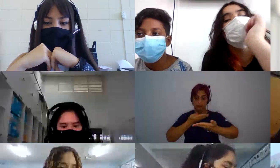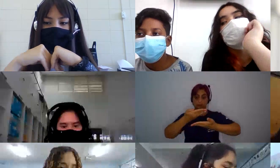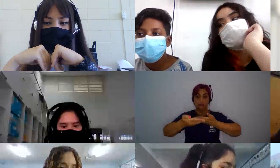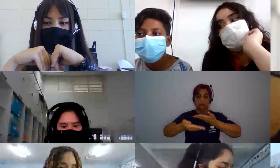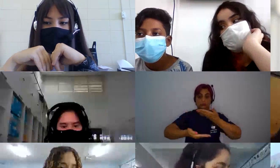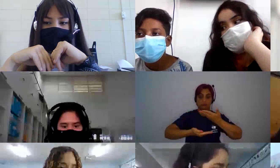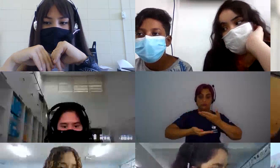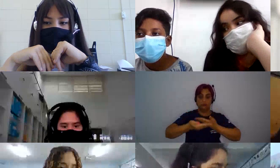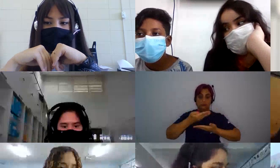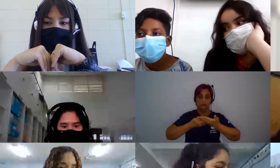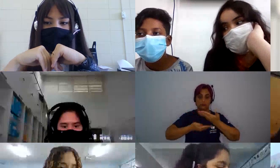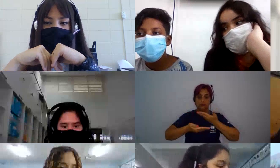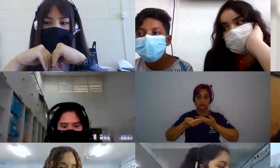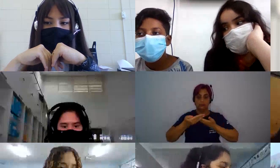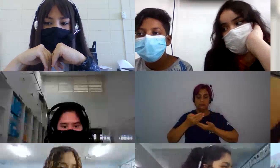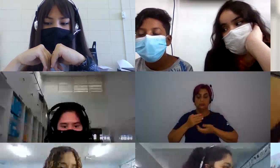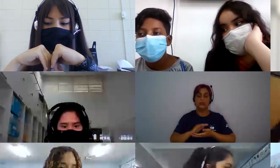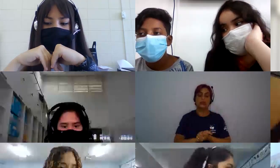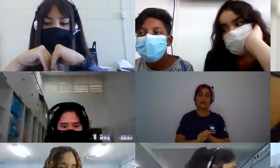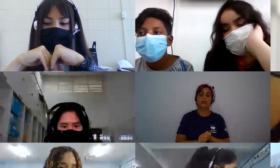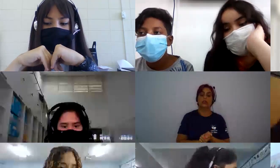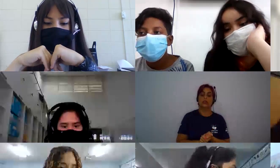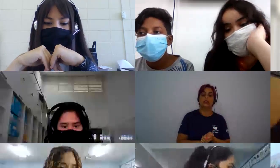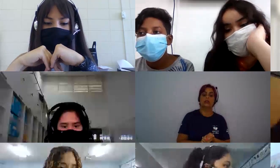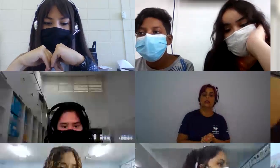seus amigos,